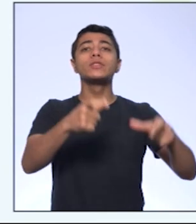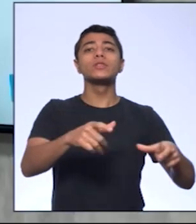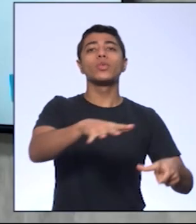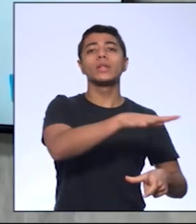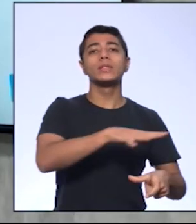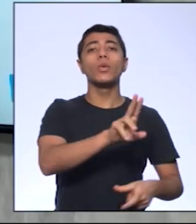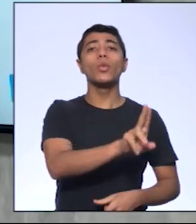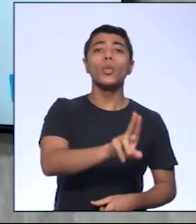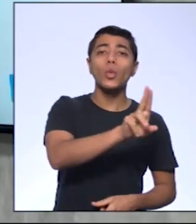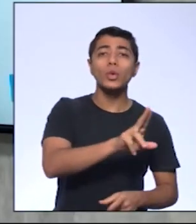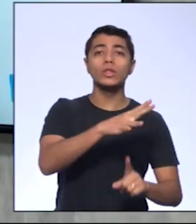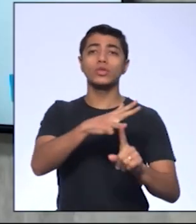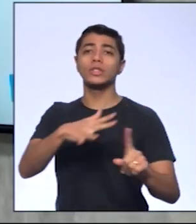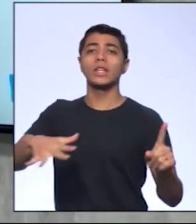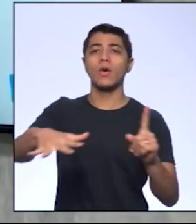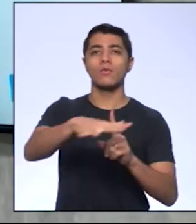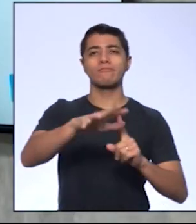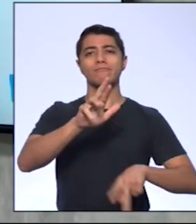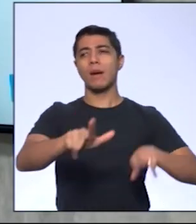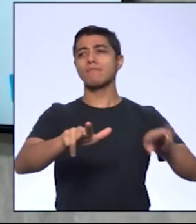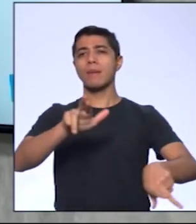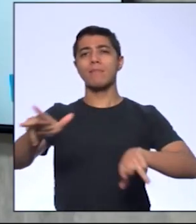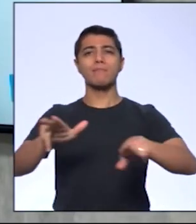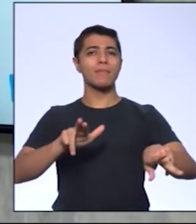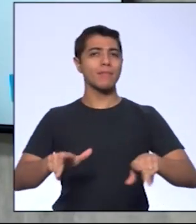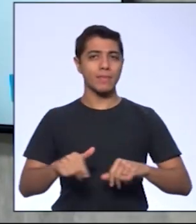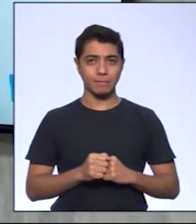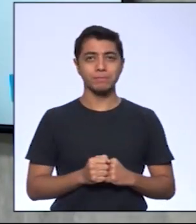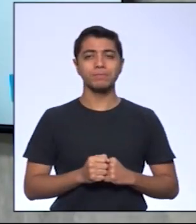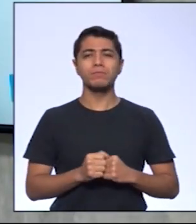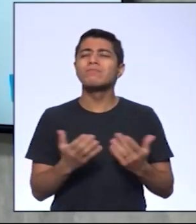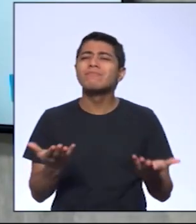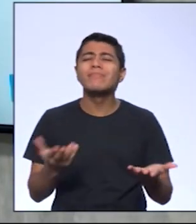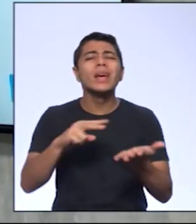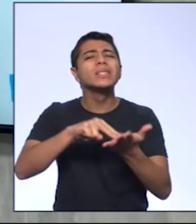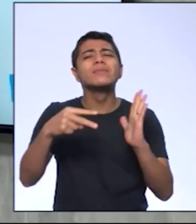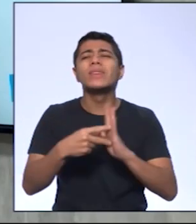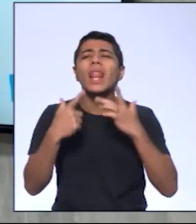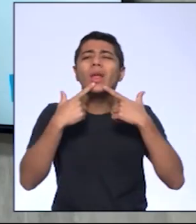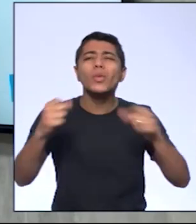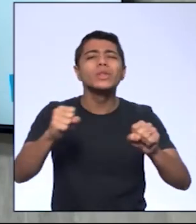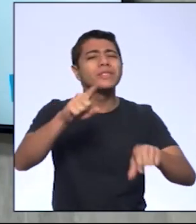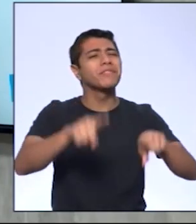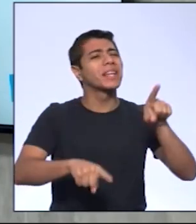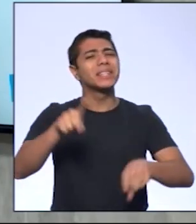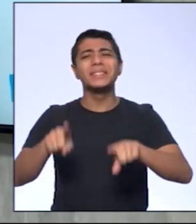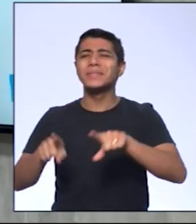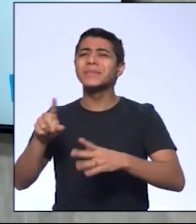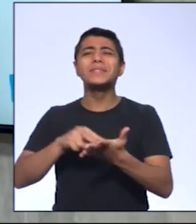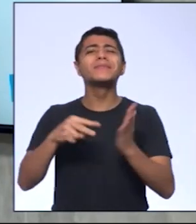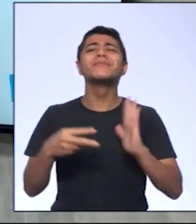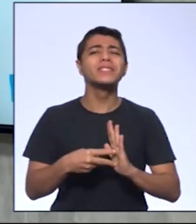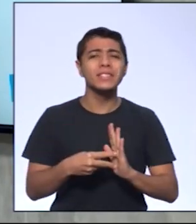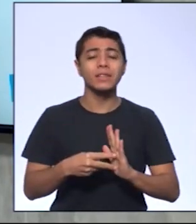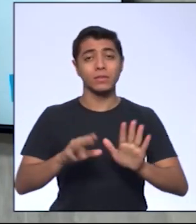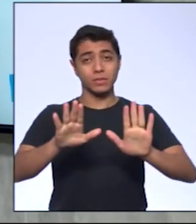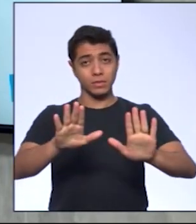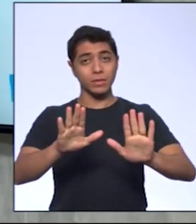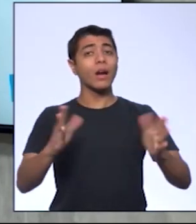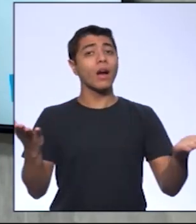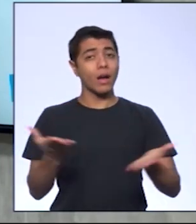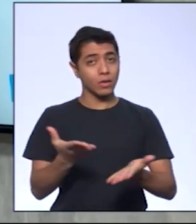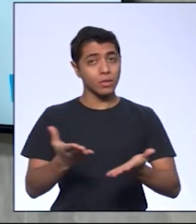é isso? Variedade linguística e as suas relações de uso social. Aqui, gente, nós estamos falando de